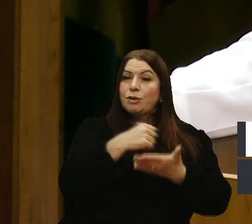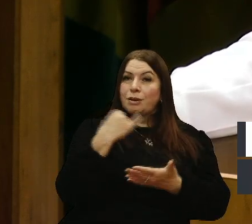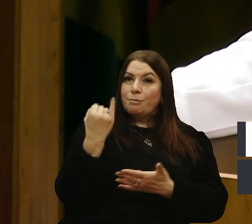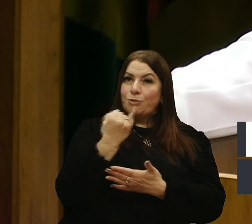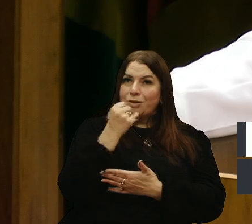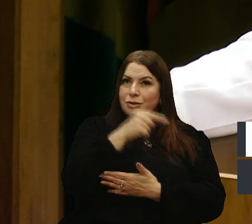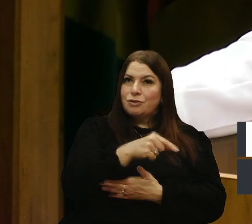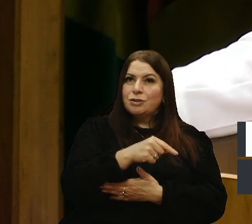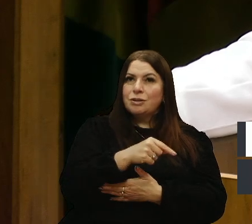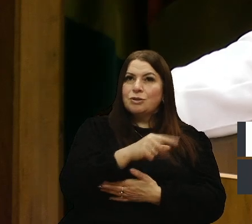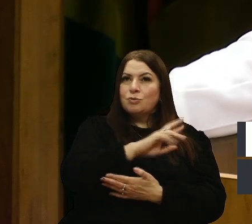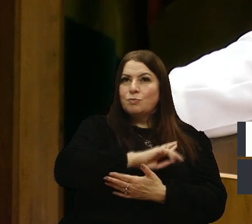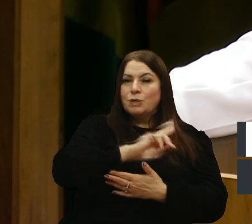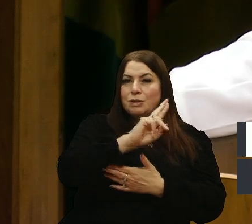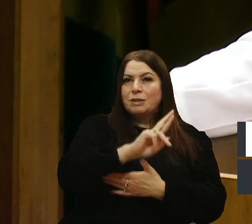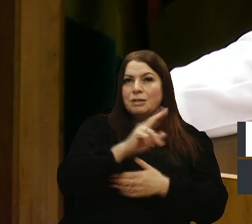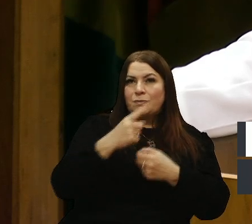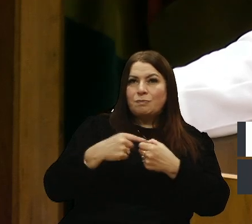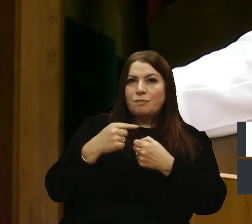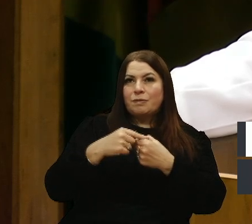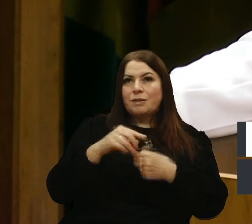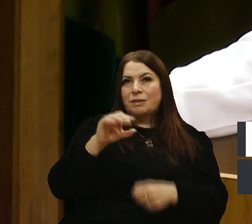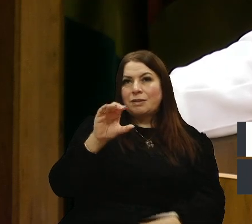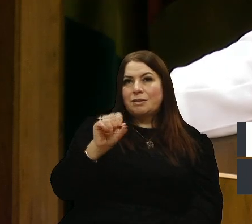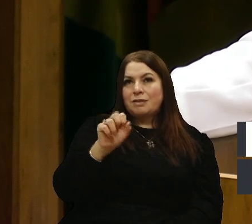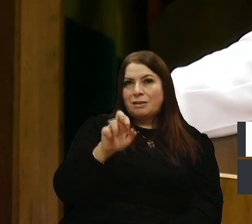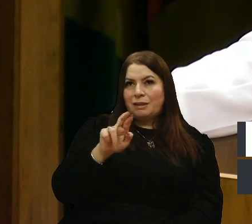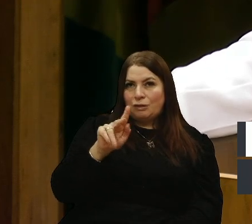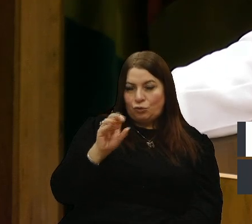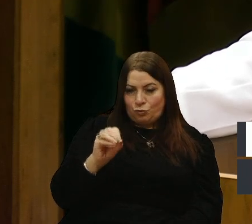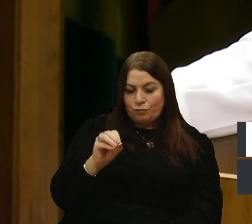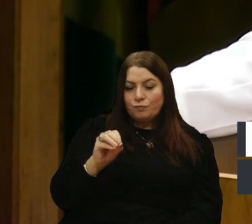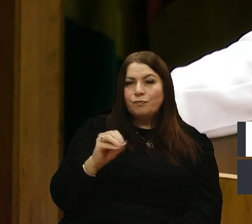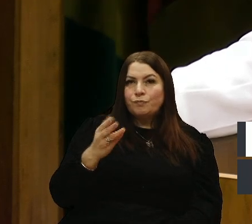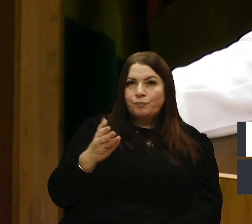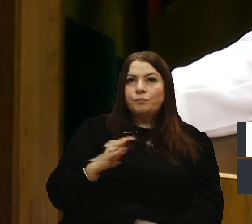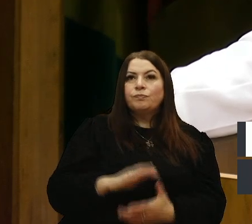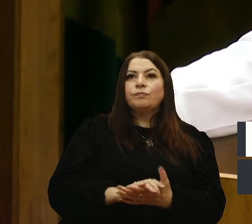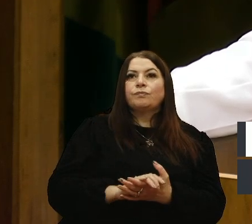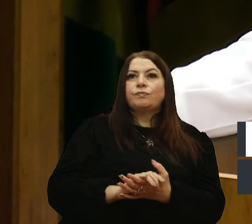à época do Procurador-Geral do município, Dr. Sérgio Agostinho, né?